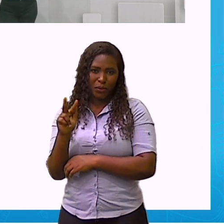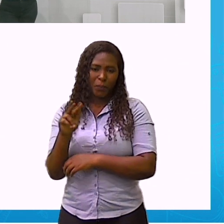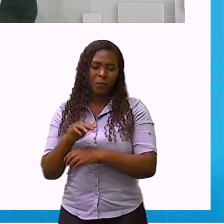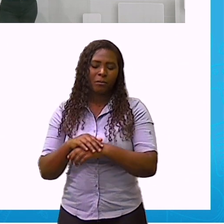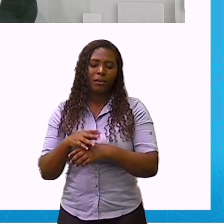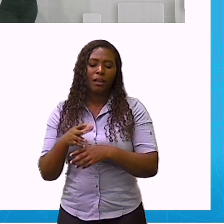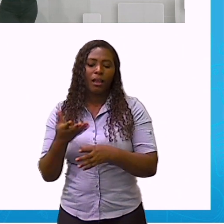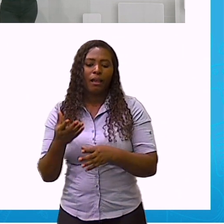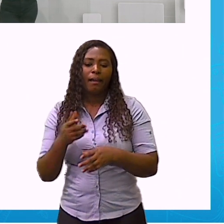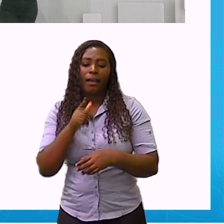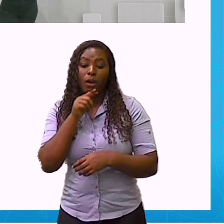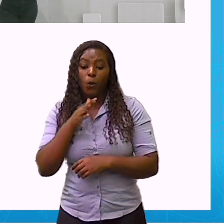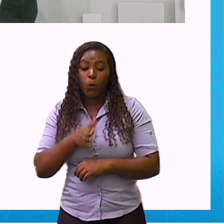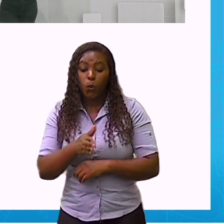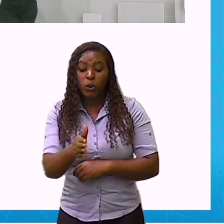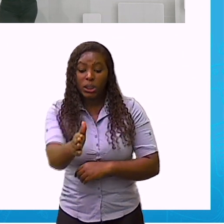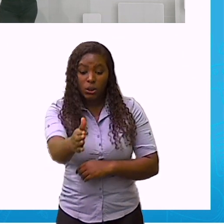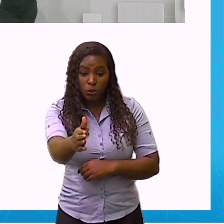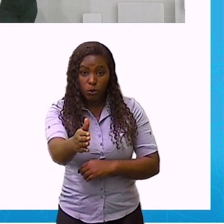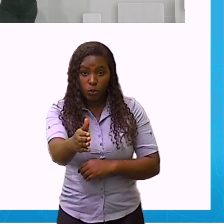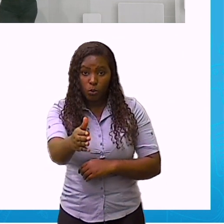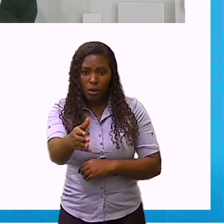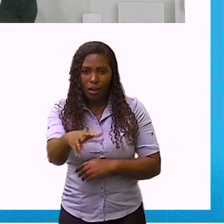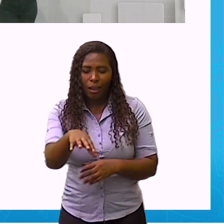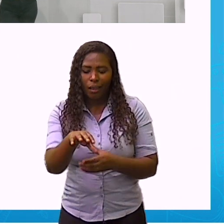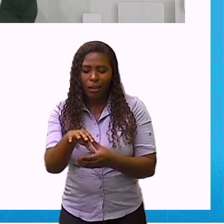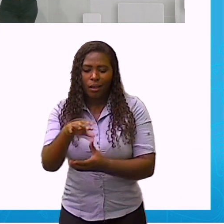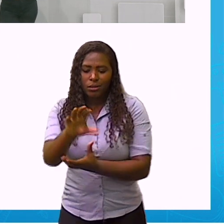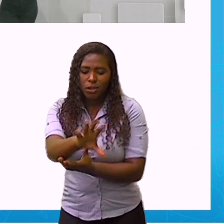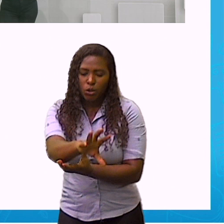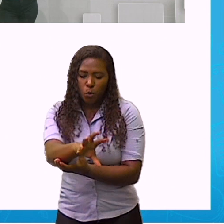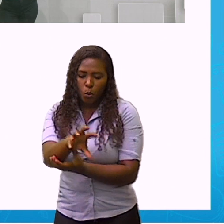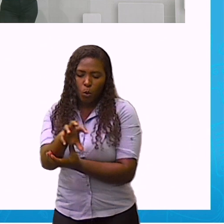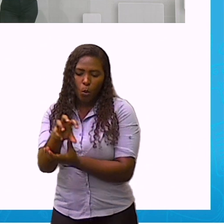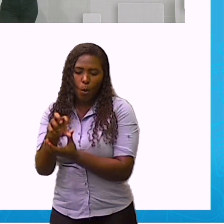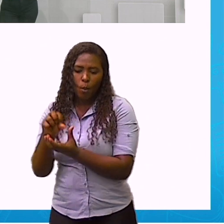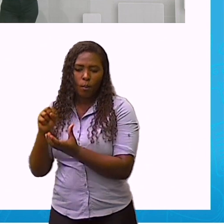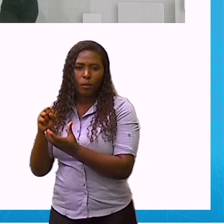população exclusivamente do Rio Doce, só do Rio Doce.